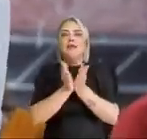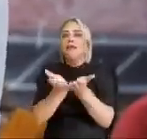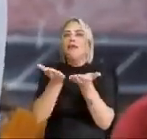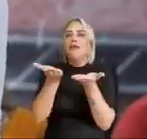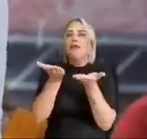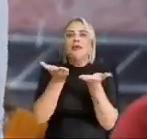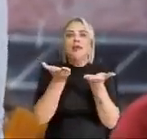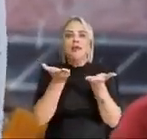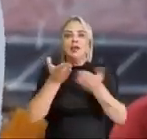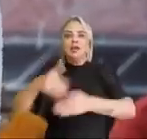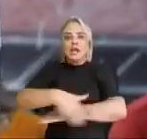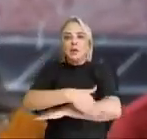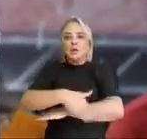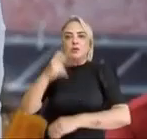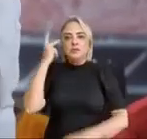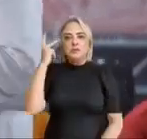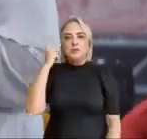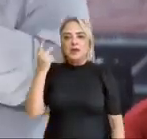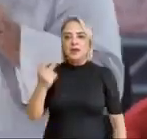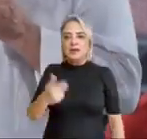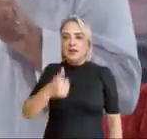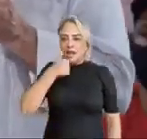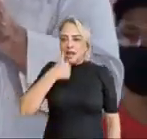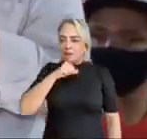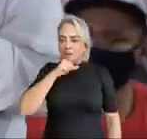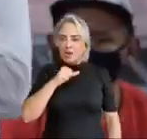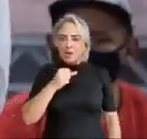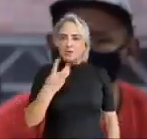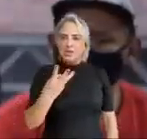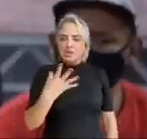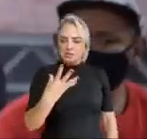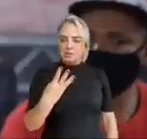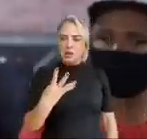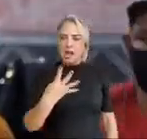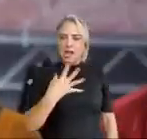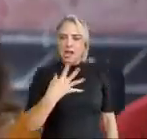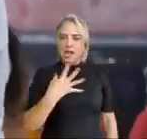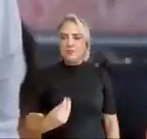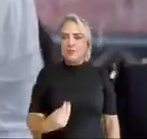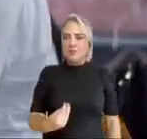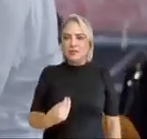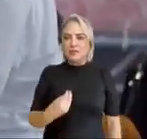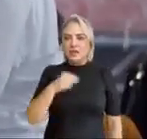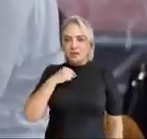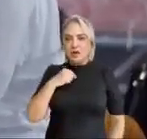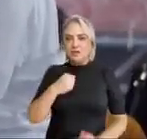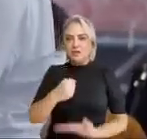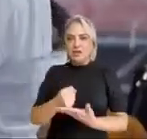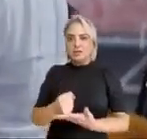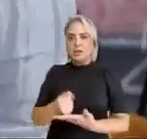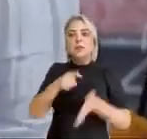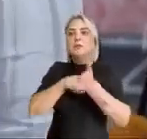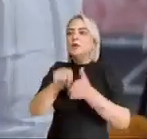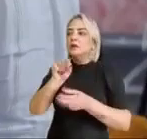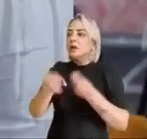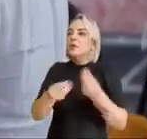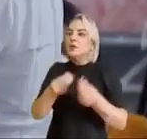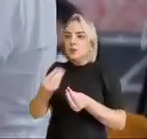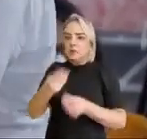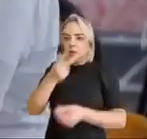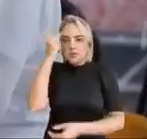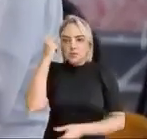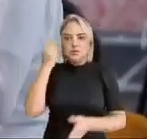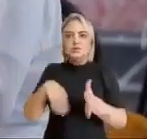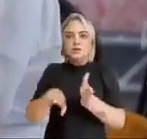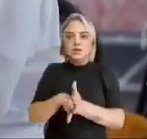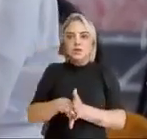Paulo. A gente vê aquela mãe com 3, 4 filhos, ao invés da gente parar para perguntar como é que aquela pessoa chegou ali,